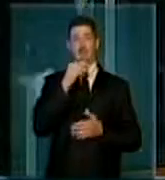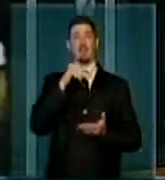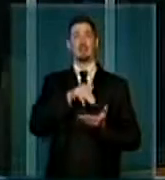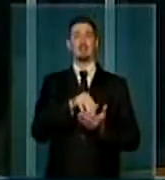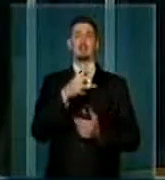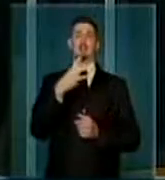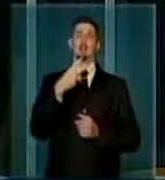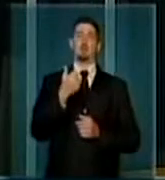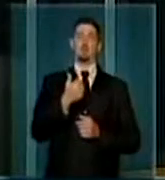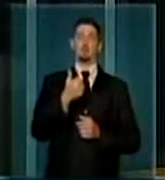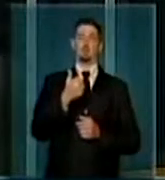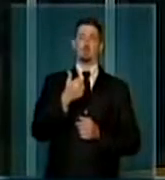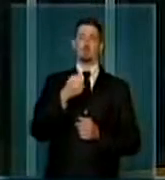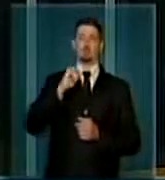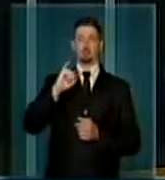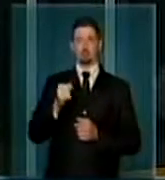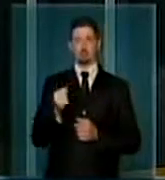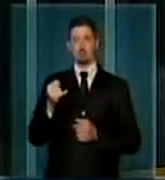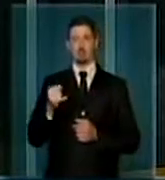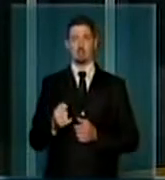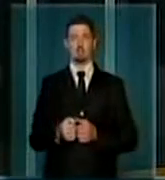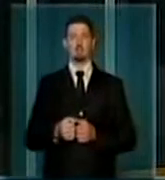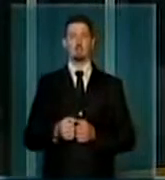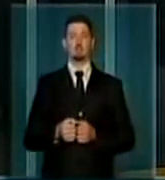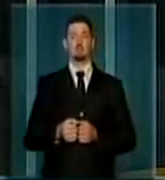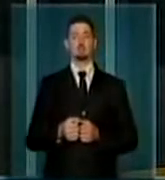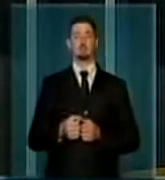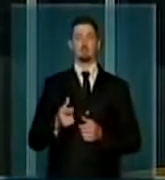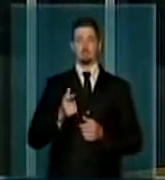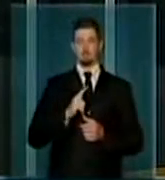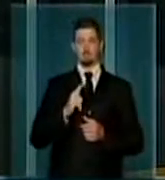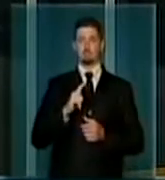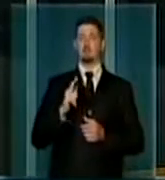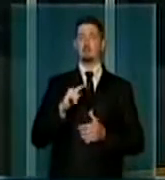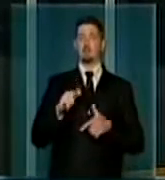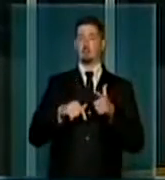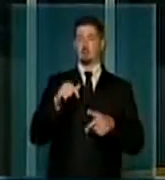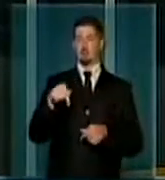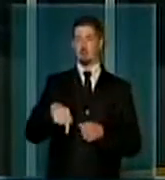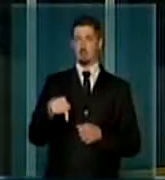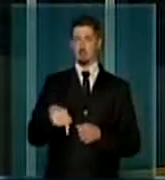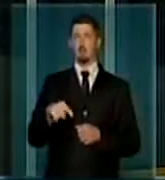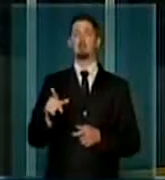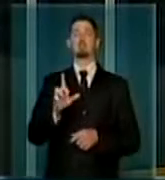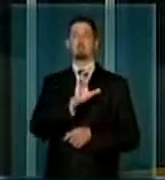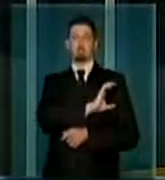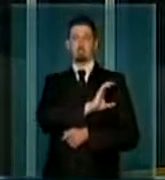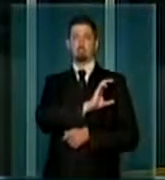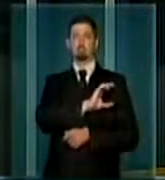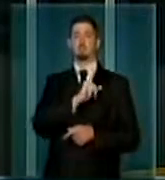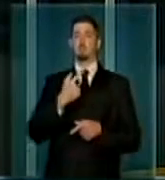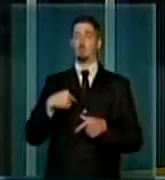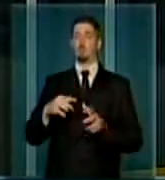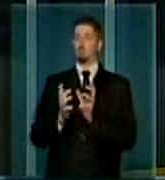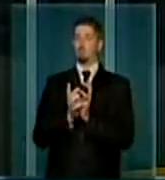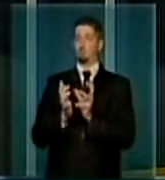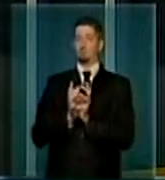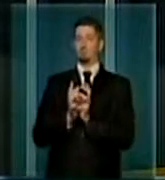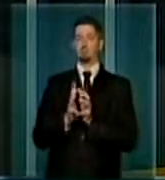dia 31 de janeiro deste ano ocupava uma cadeira nesta casa e era coordenador da nossa